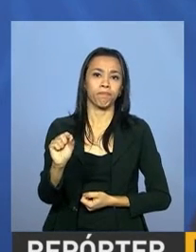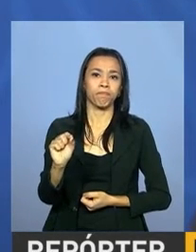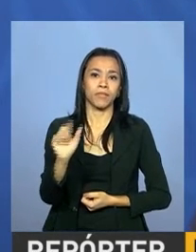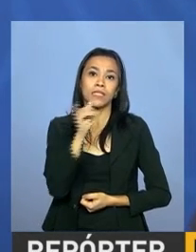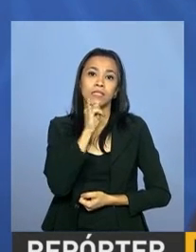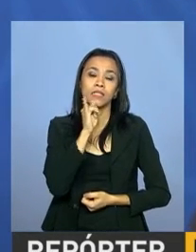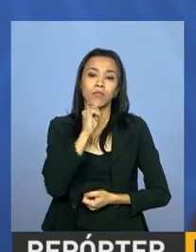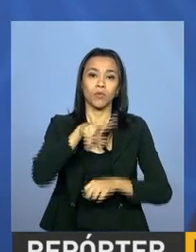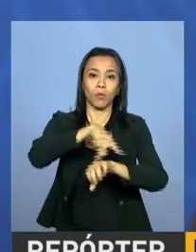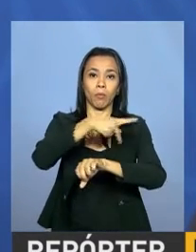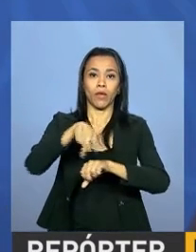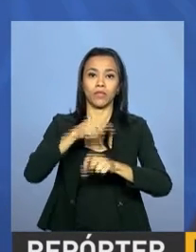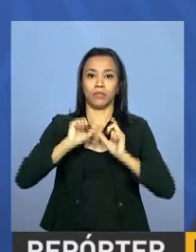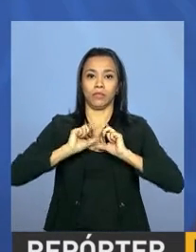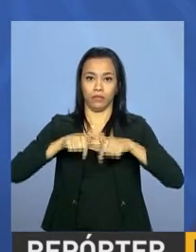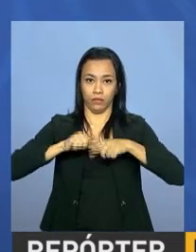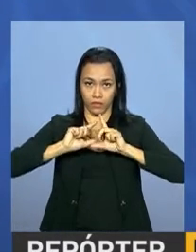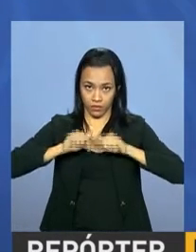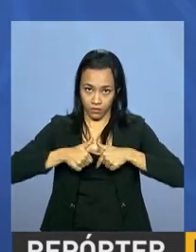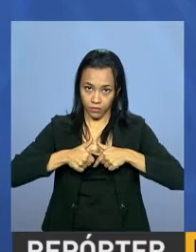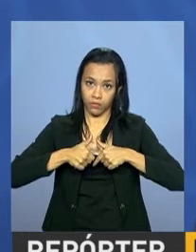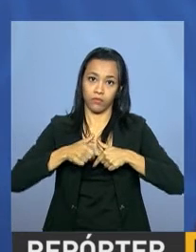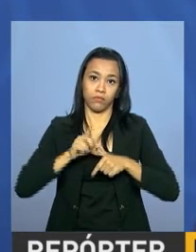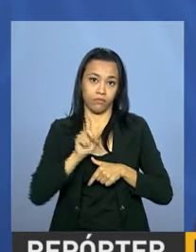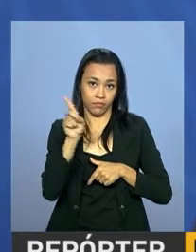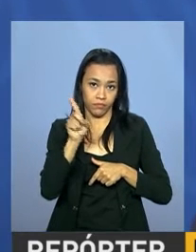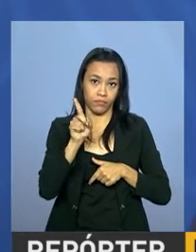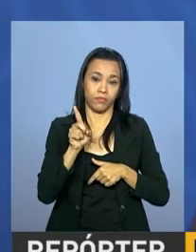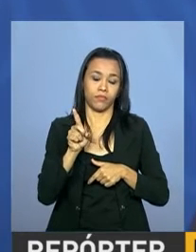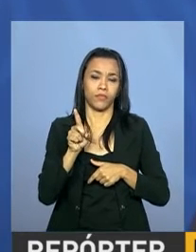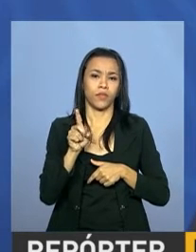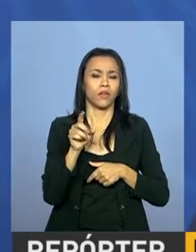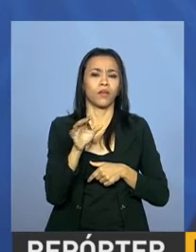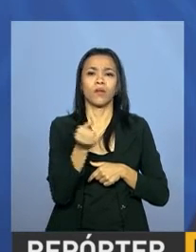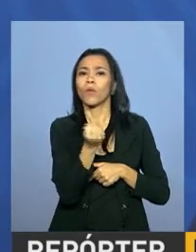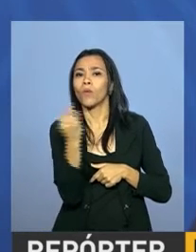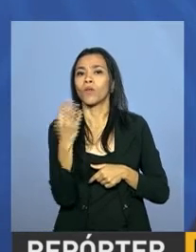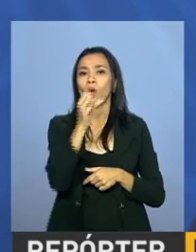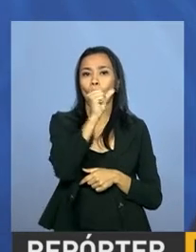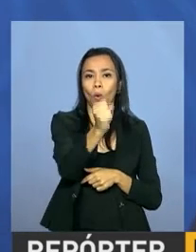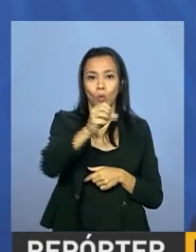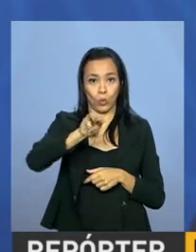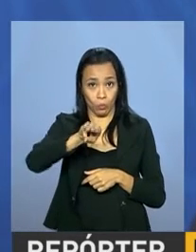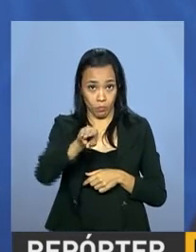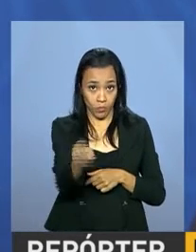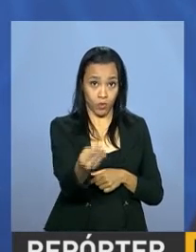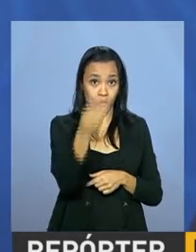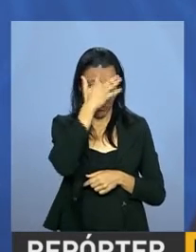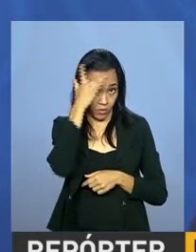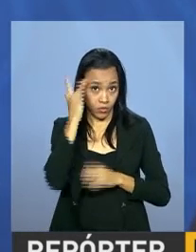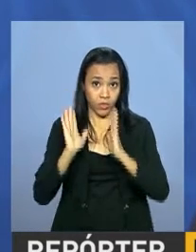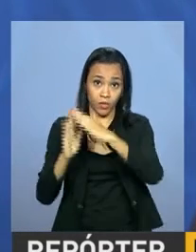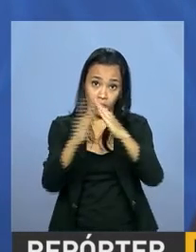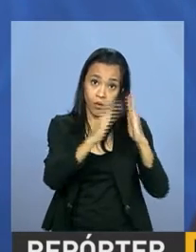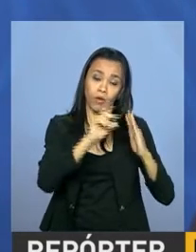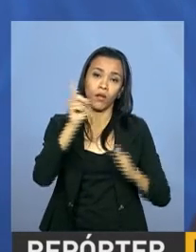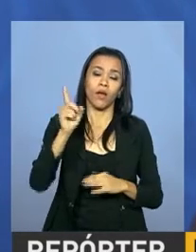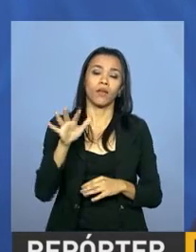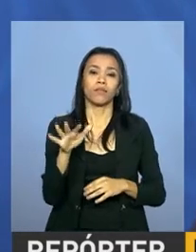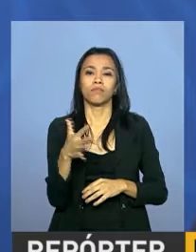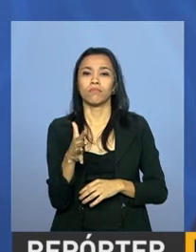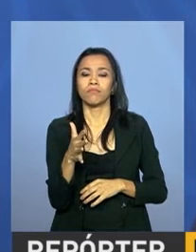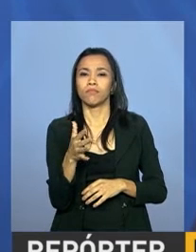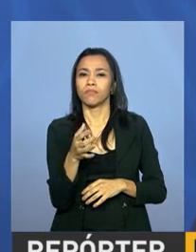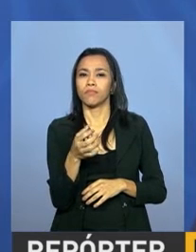israel estado de 8 milhões de habitantes que tem cerca de 6 mil